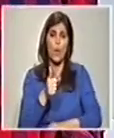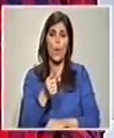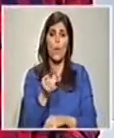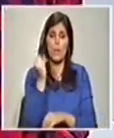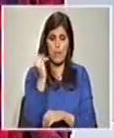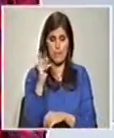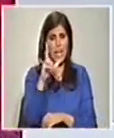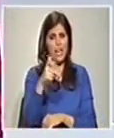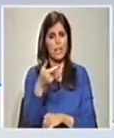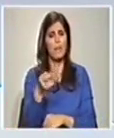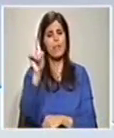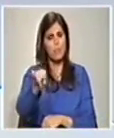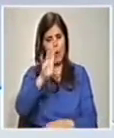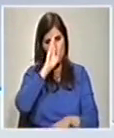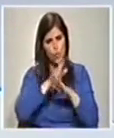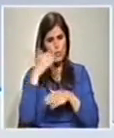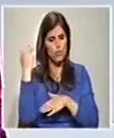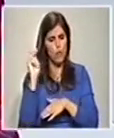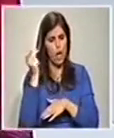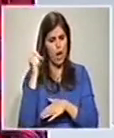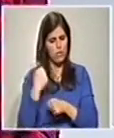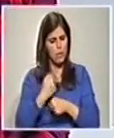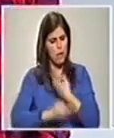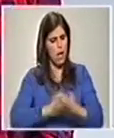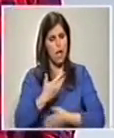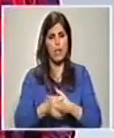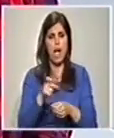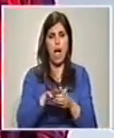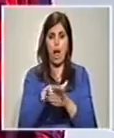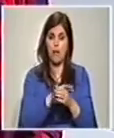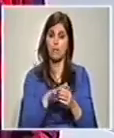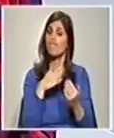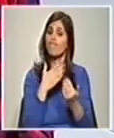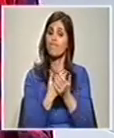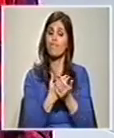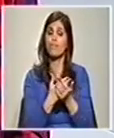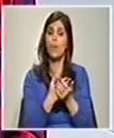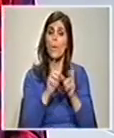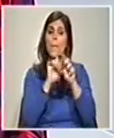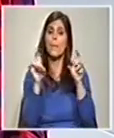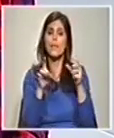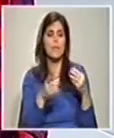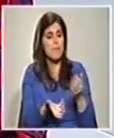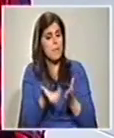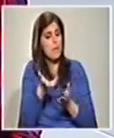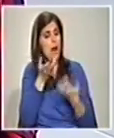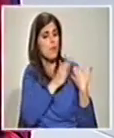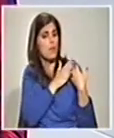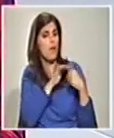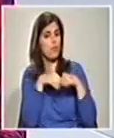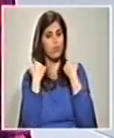A RTP também nos últimos anos tem vindo a trabalhar nesta área, tornando-se uma empresa cada vez com mais responsabilidades sociais